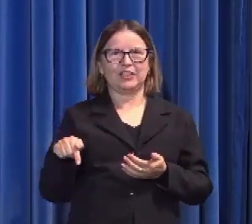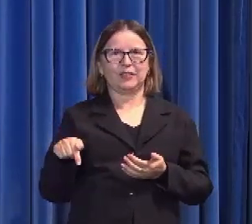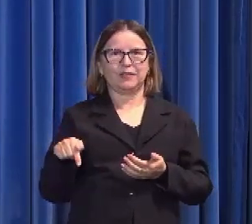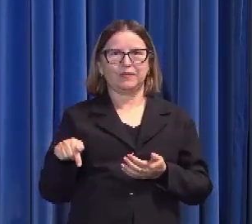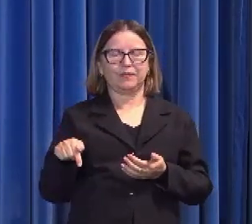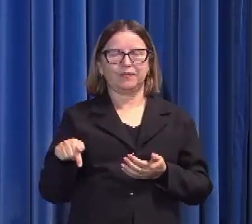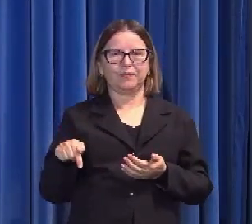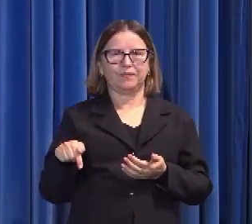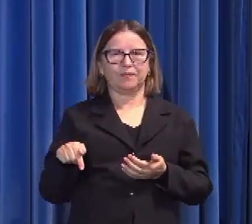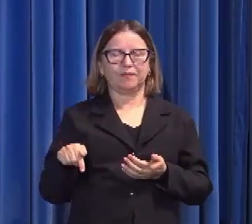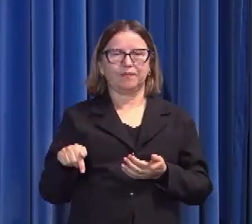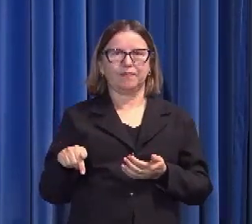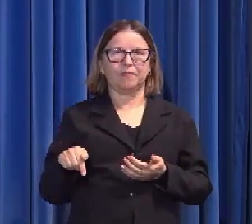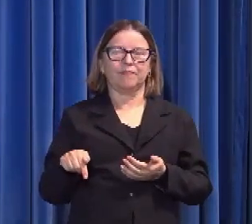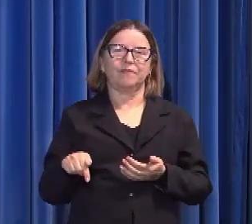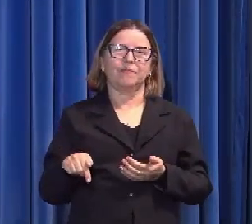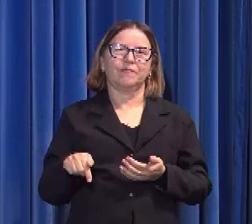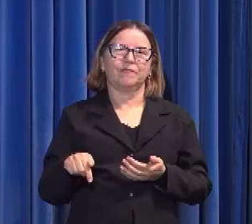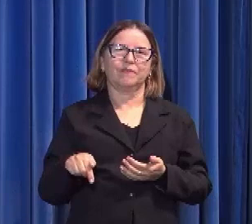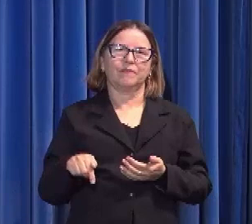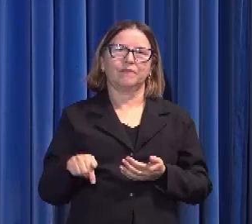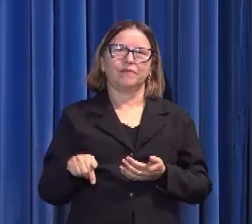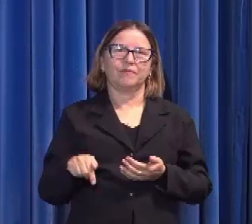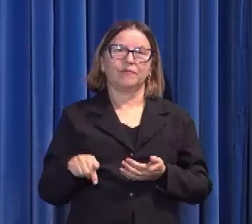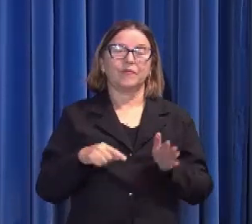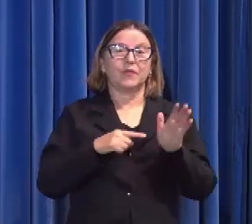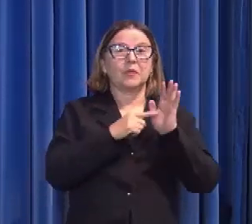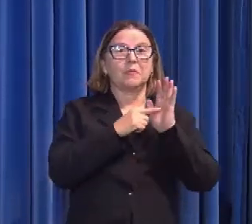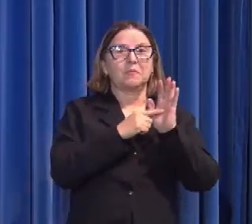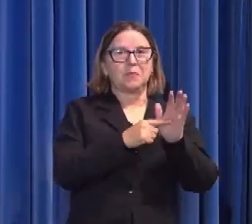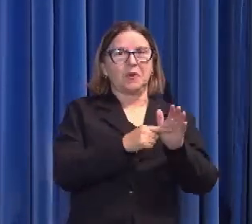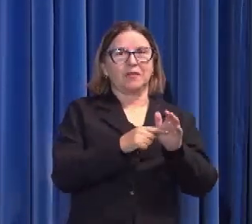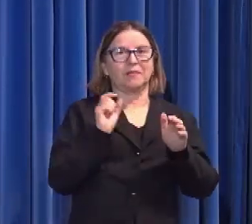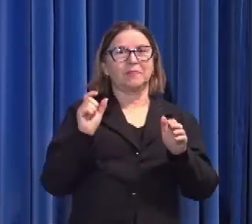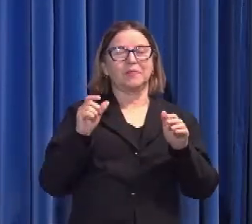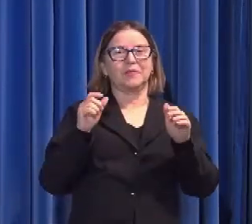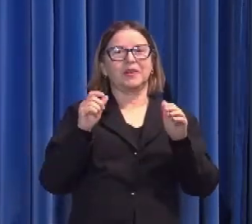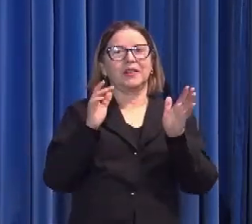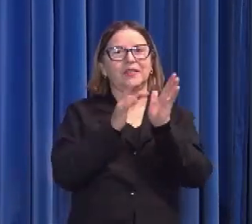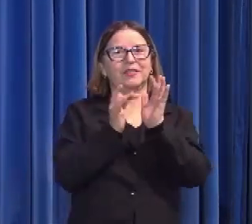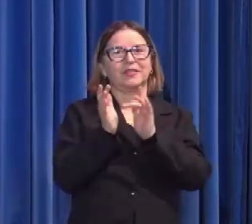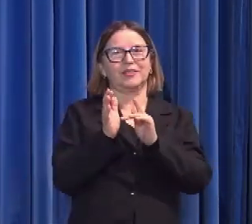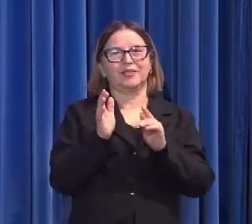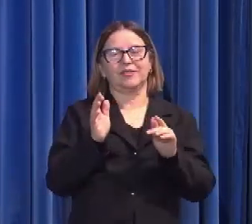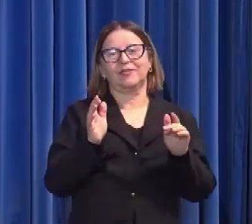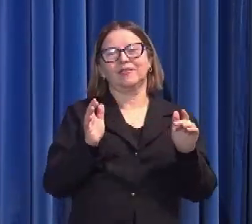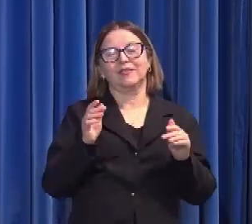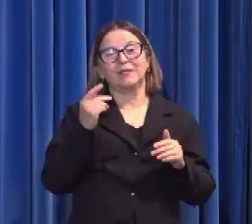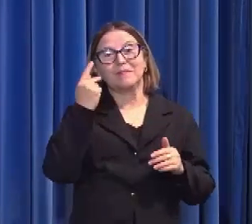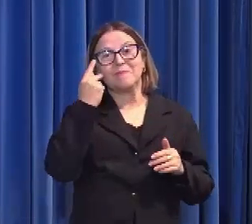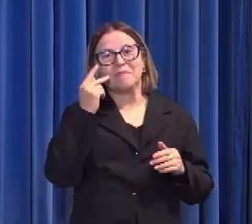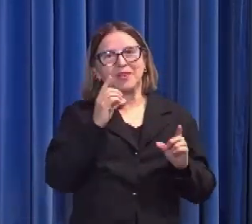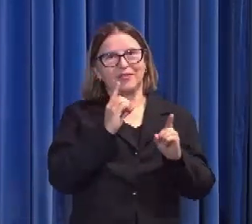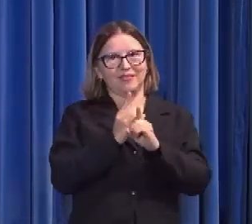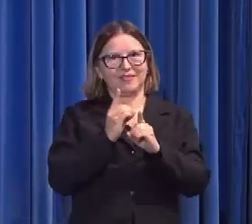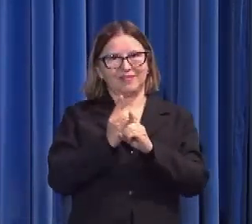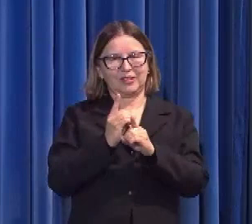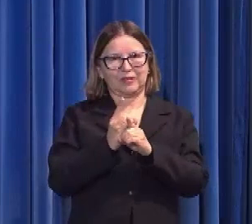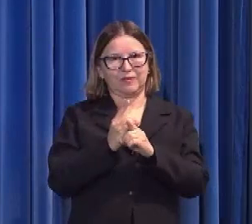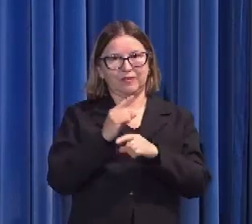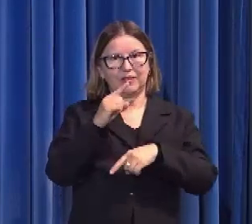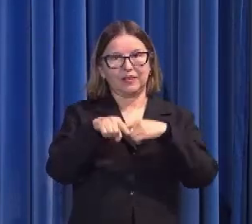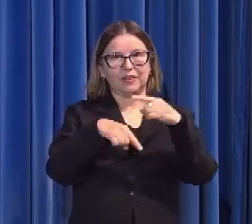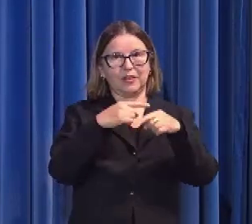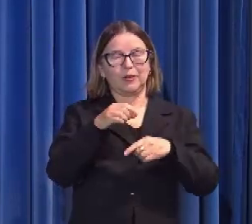registram e o que Jesus disse aos seus discípulos depois